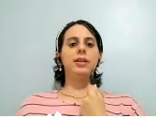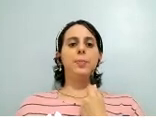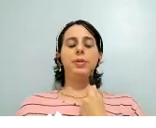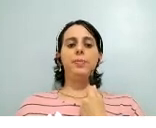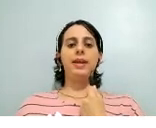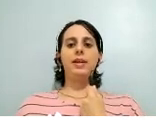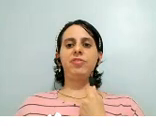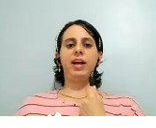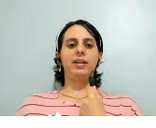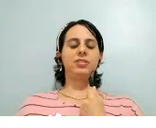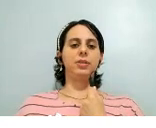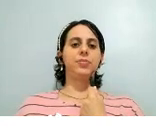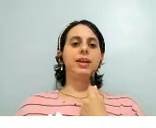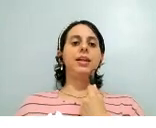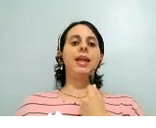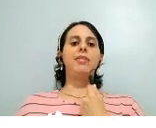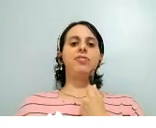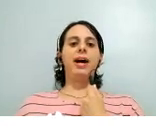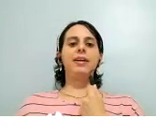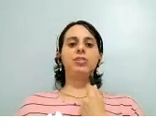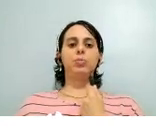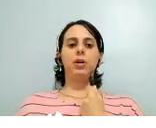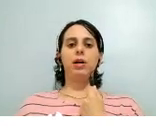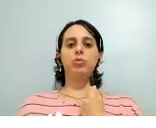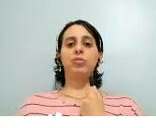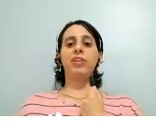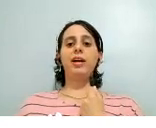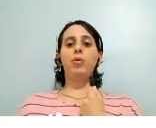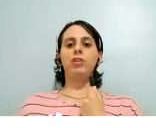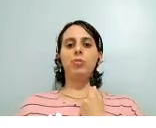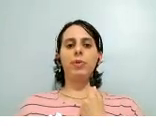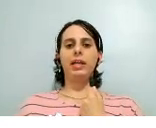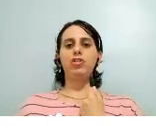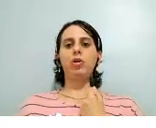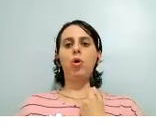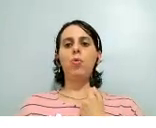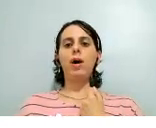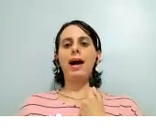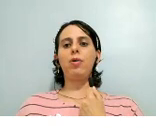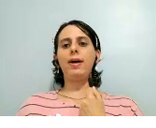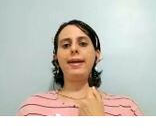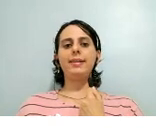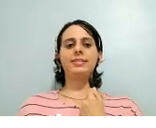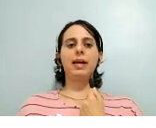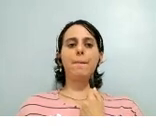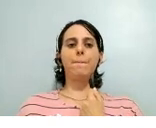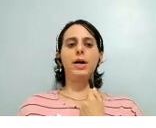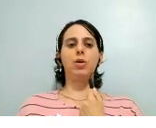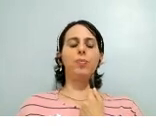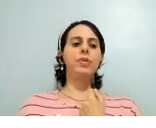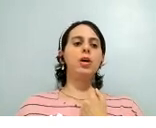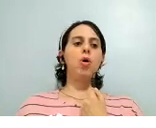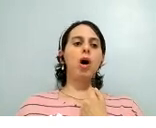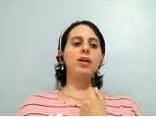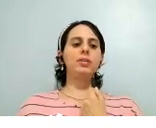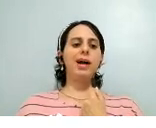Então, aqui a primeira frase: lavar as mãos frequentemente com água e